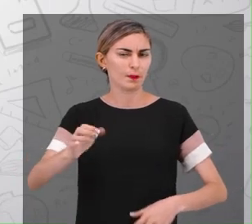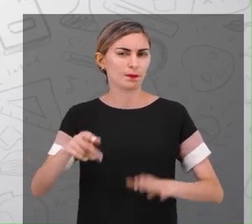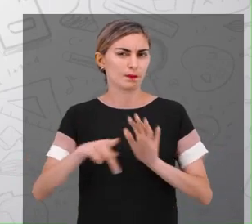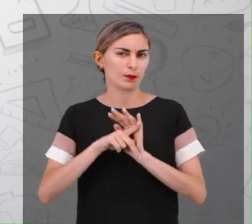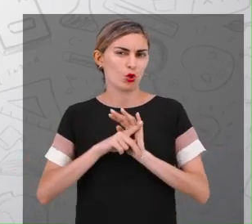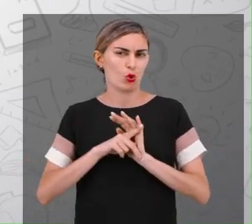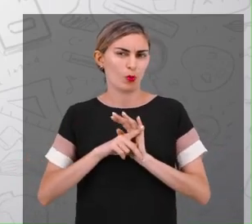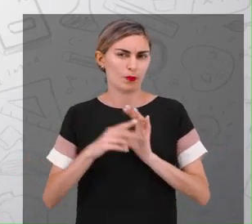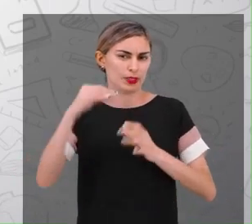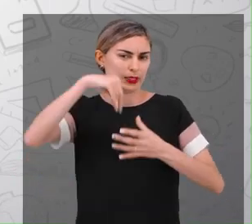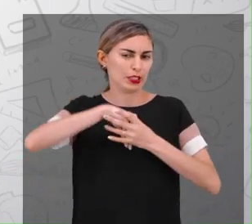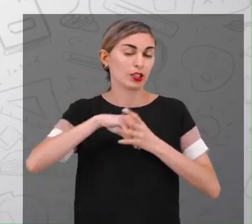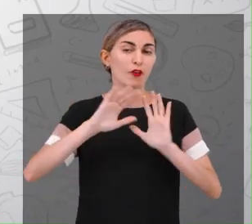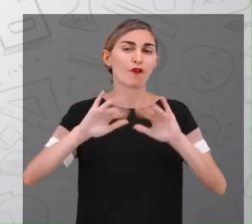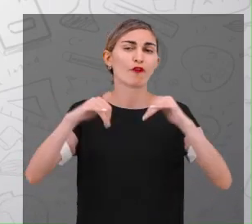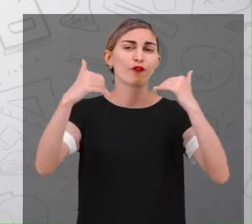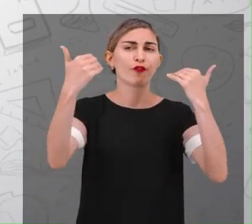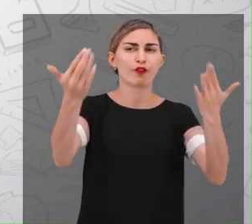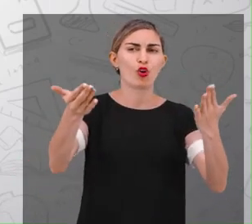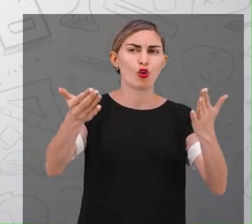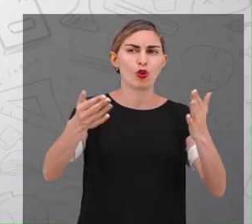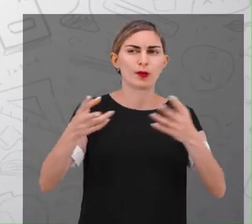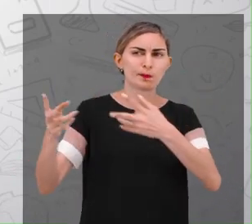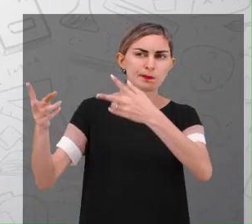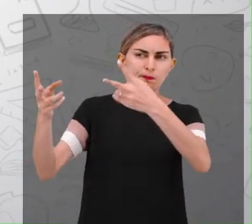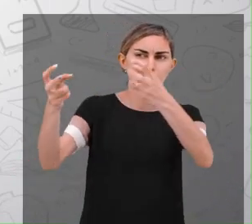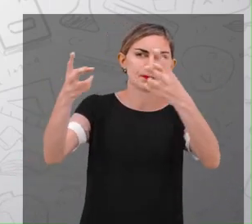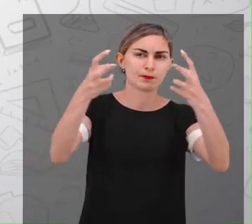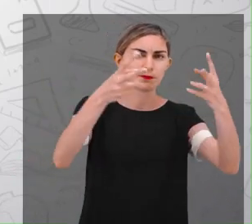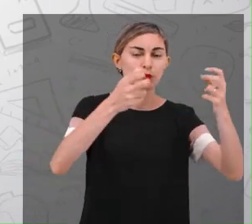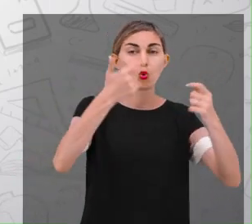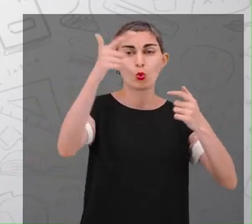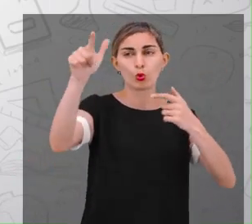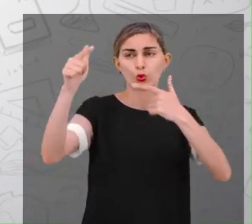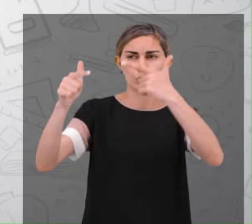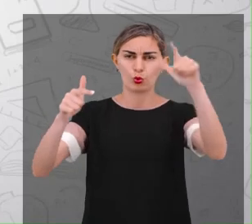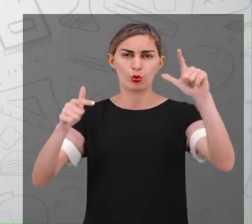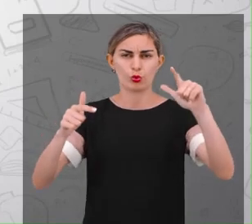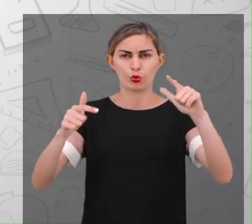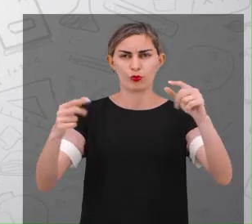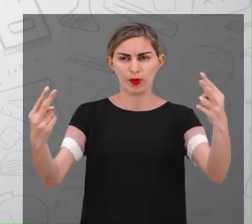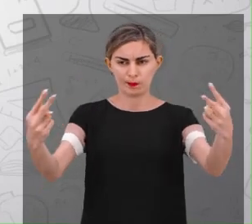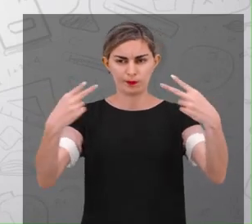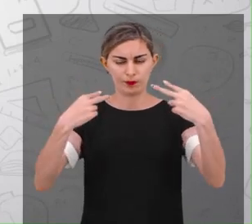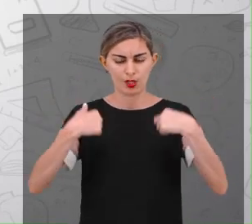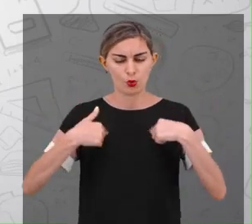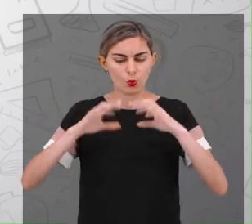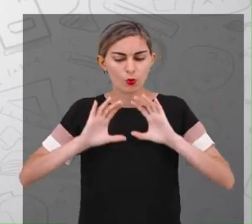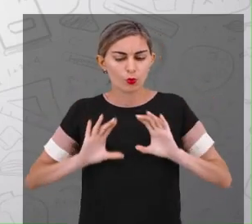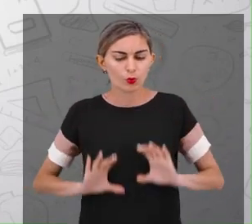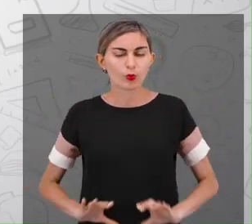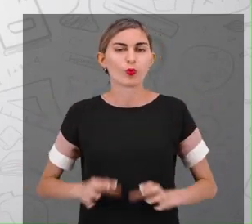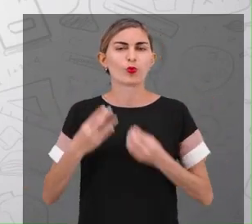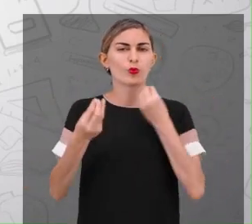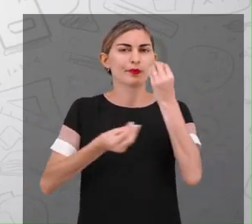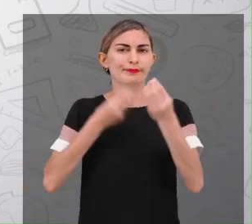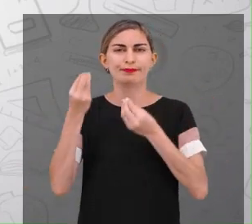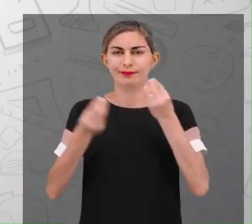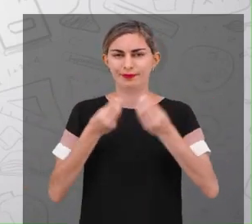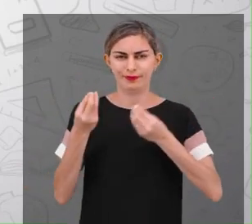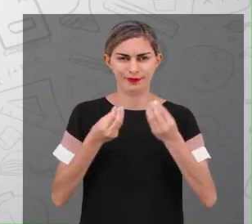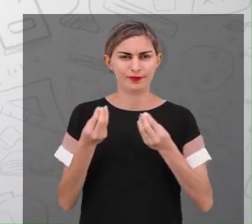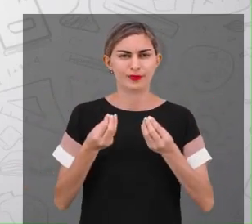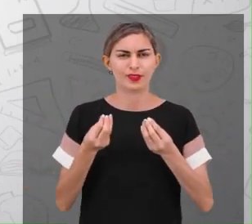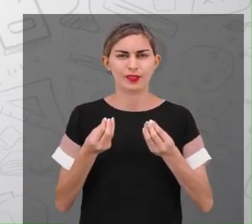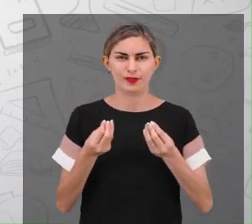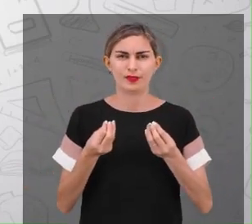externo, não interno. Ou seja, é a percepção que os outros vão ter do comportamento daquele indivíduo. Nós podemos